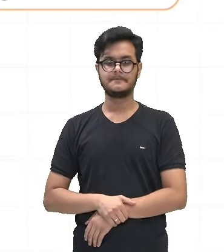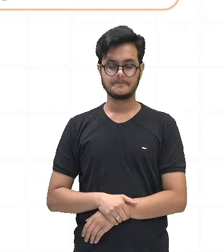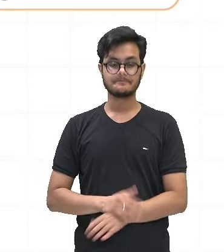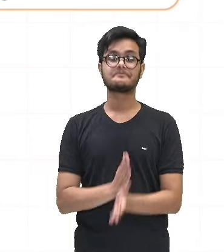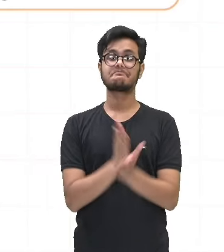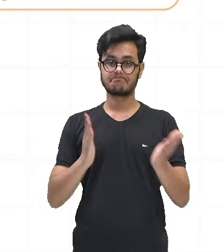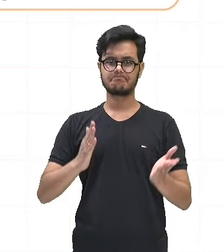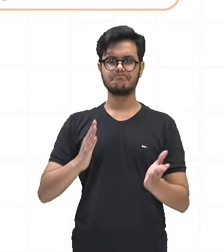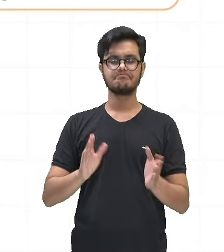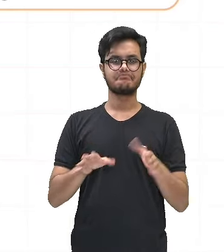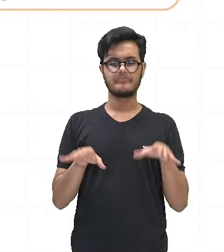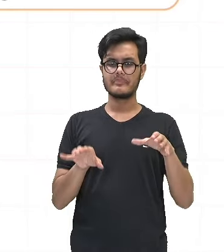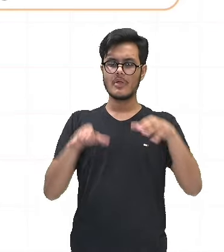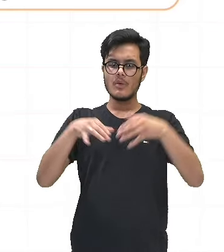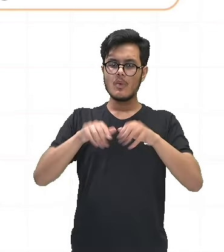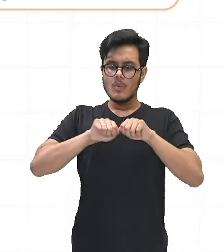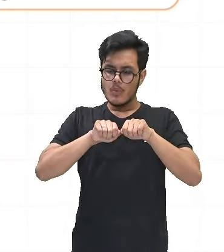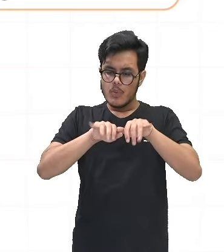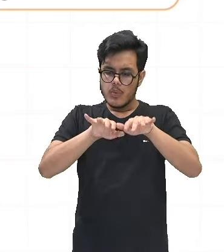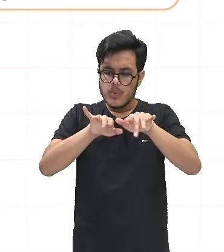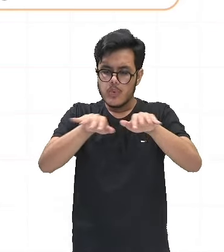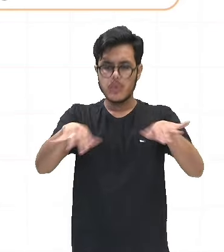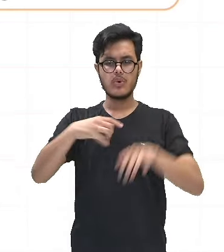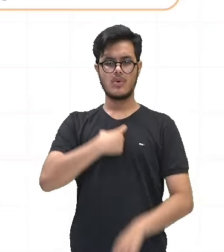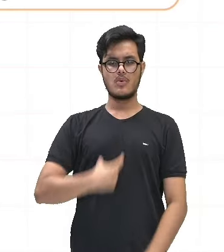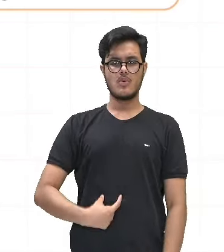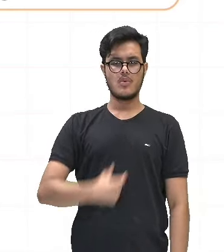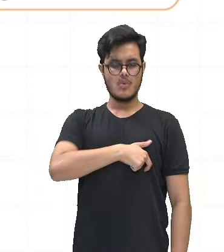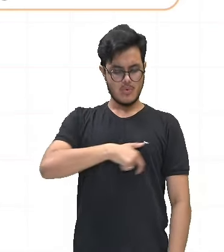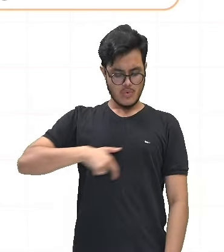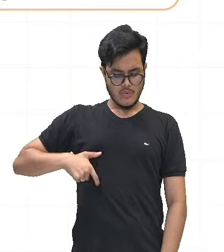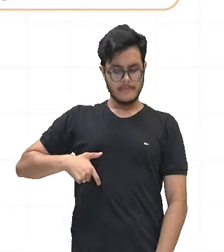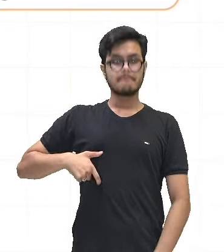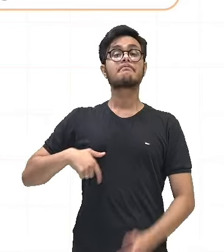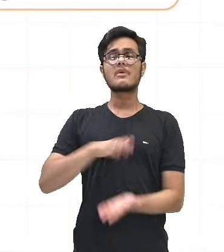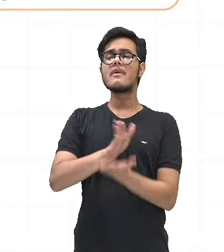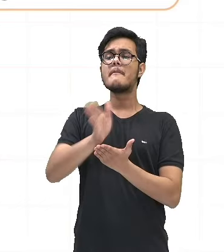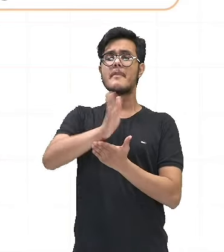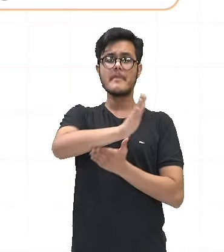Essas cruzadas, elas desenvolveram novas rotas